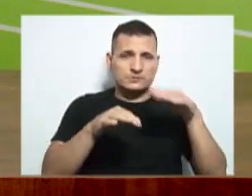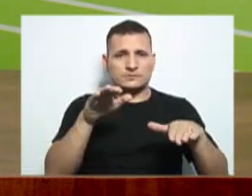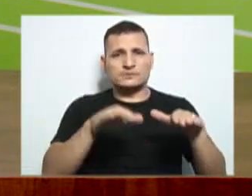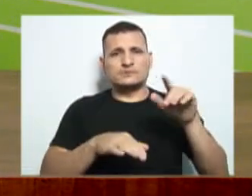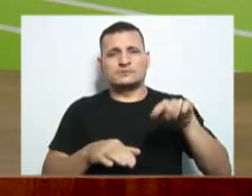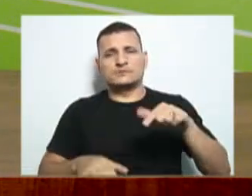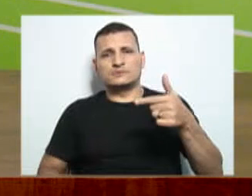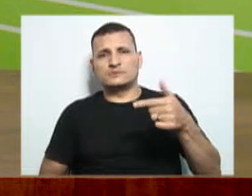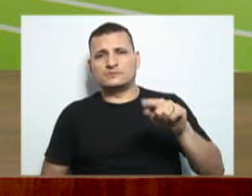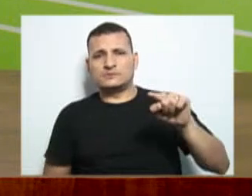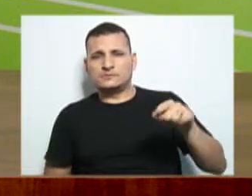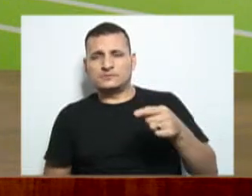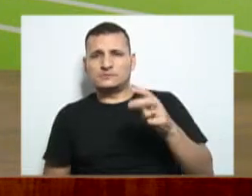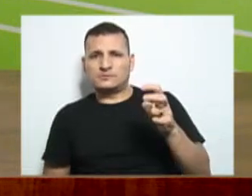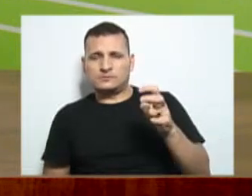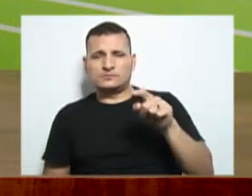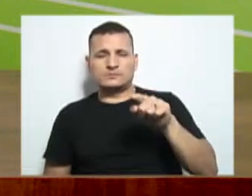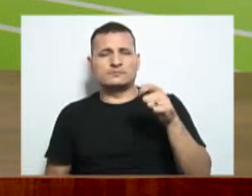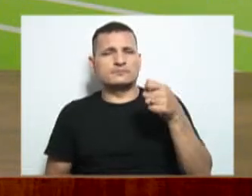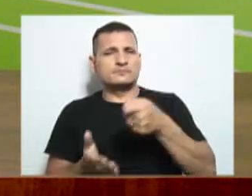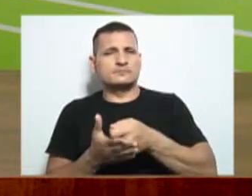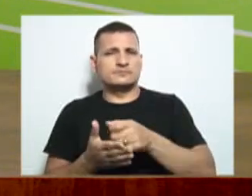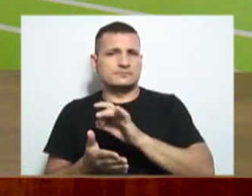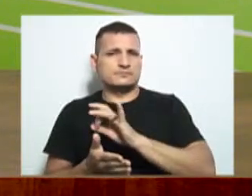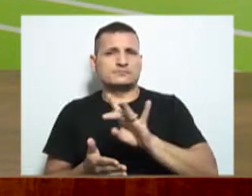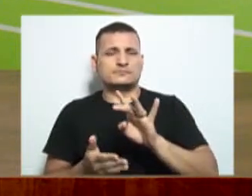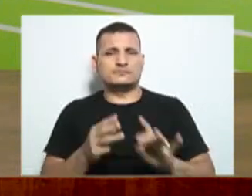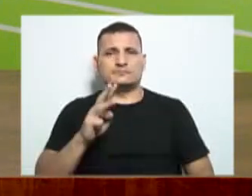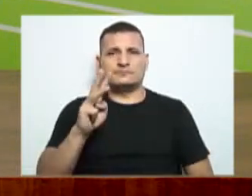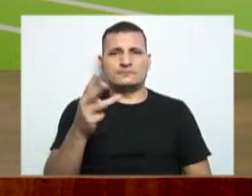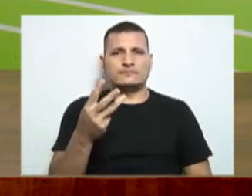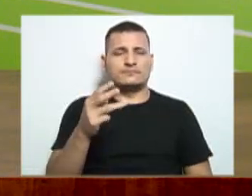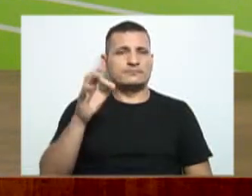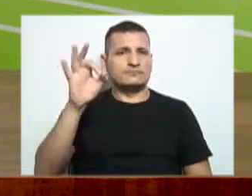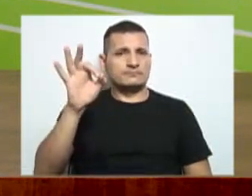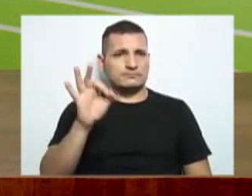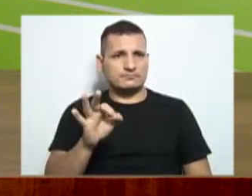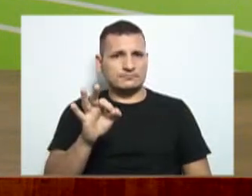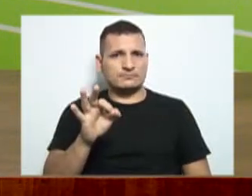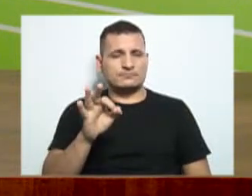17,5%, você paga somente 3% de